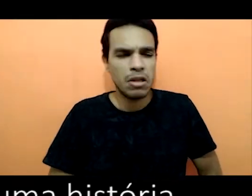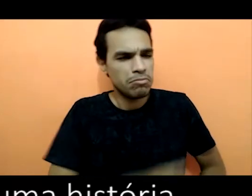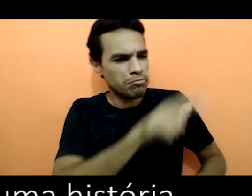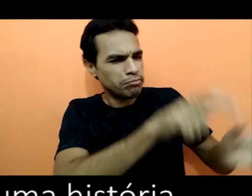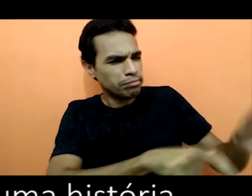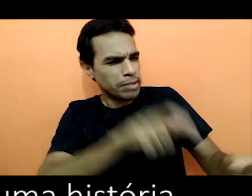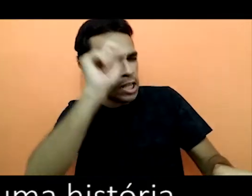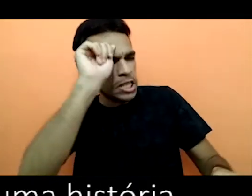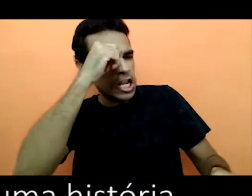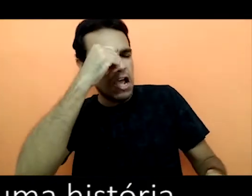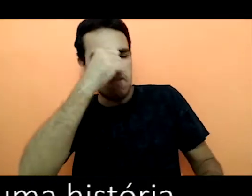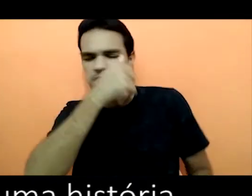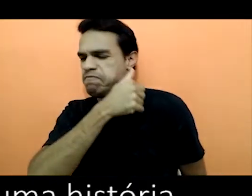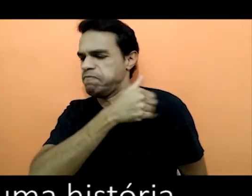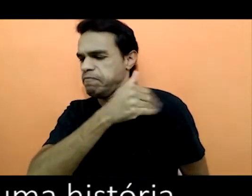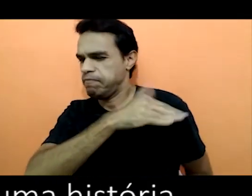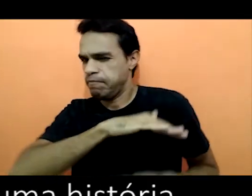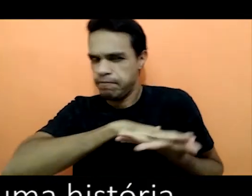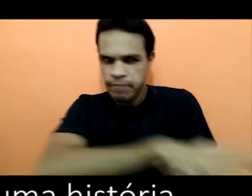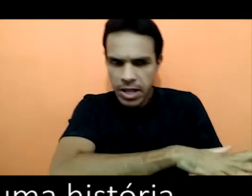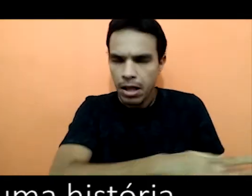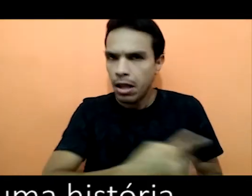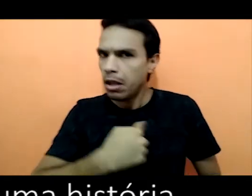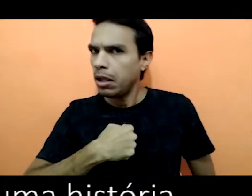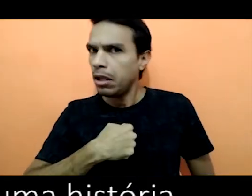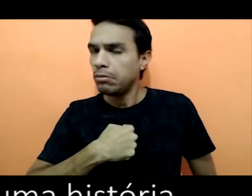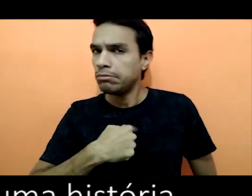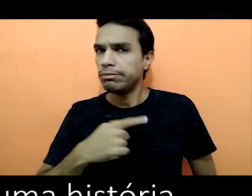Não é que eu seja racista, mas